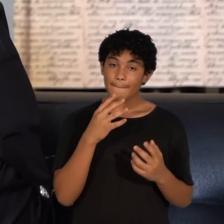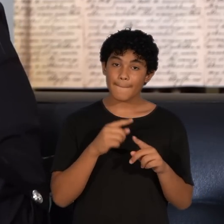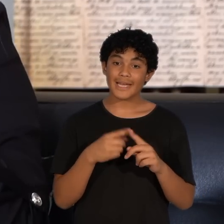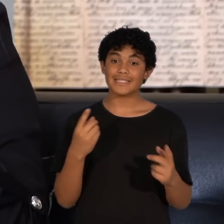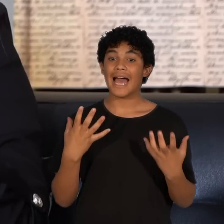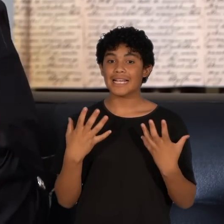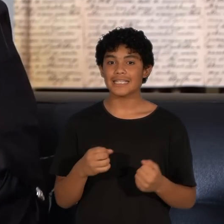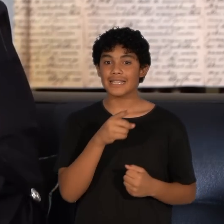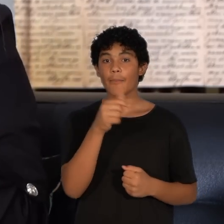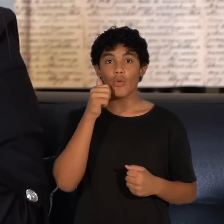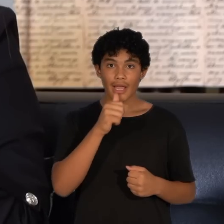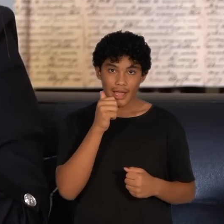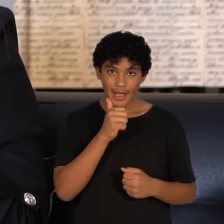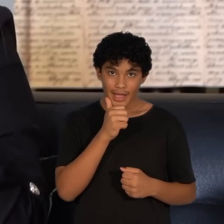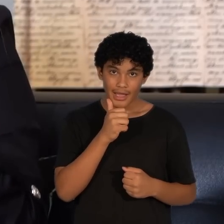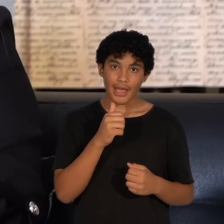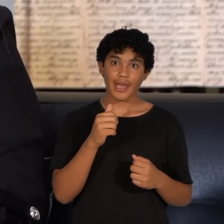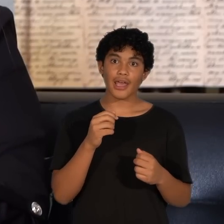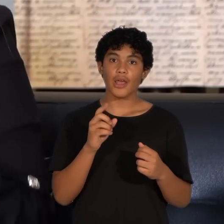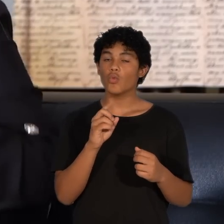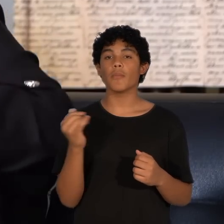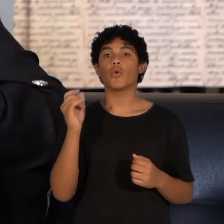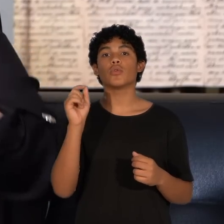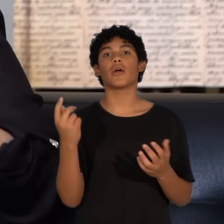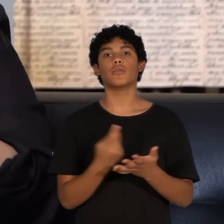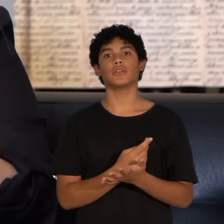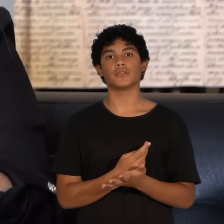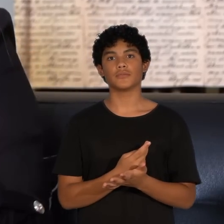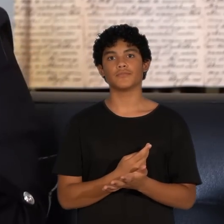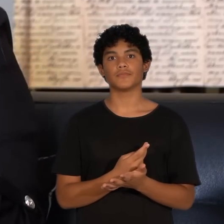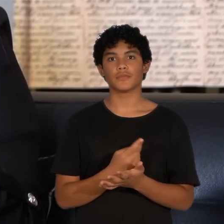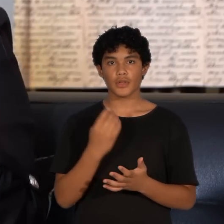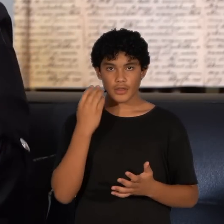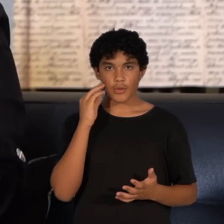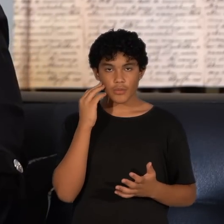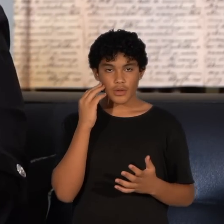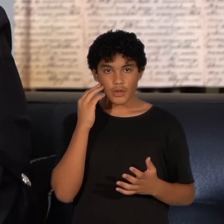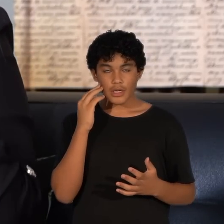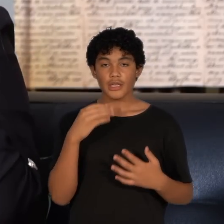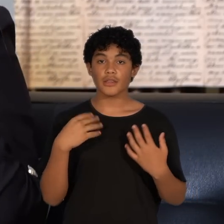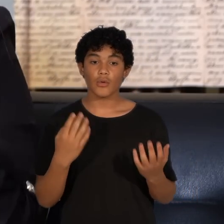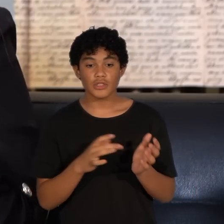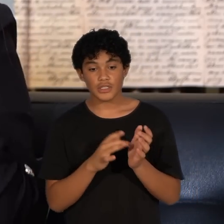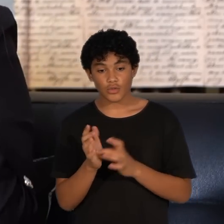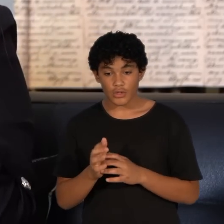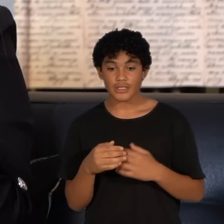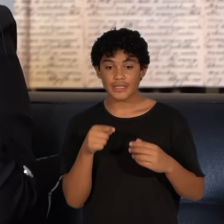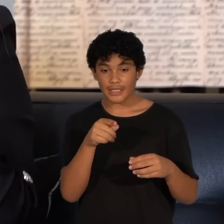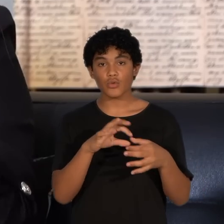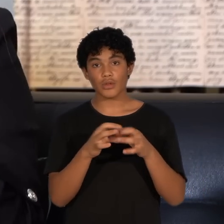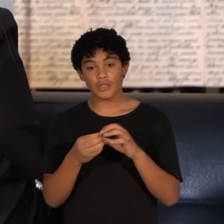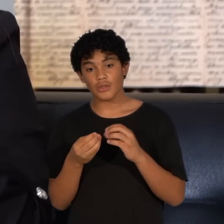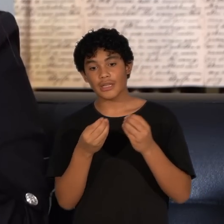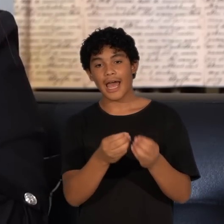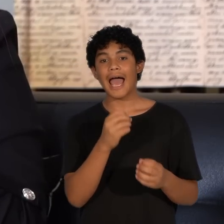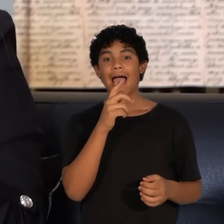forma incondicional e positivamente, quando ele disse assim, eu sei o que está acontecendo com você, mas toma aqui, beba da fonte da